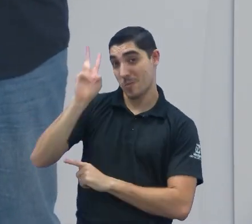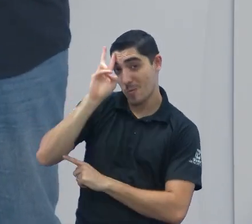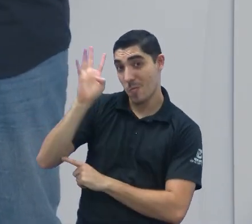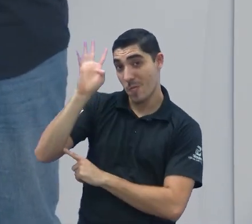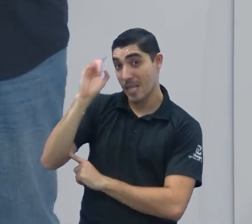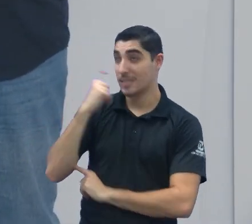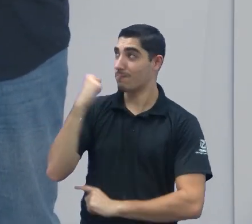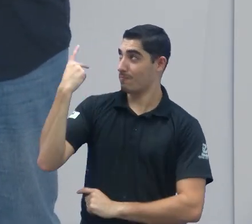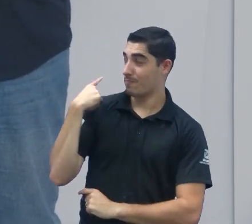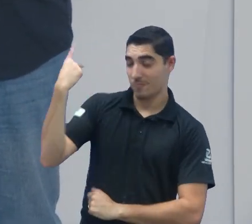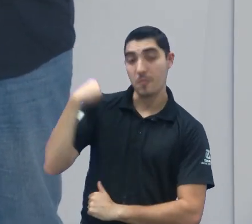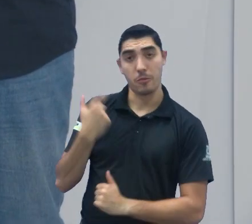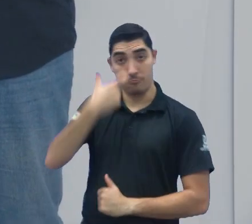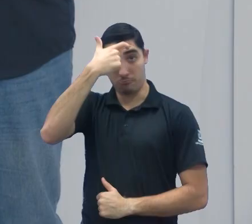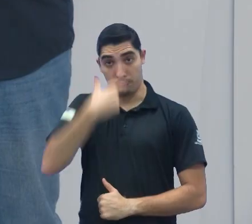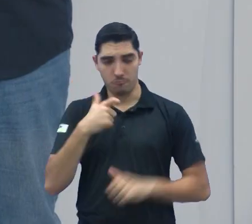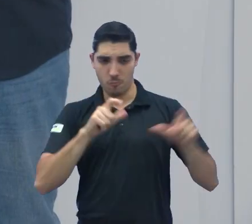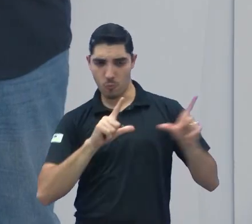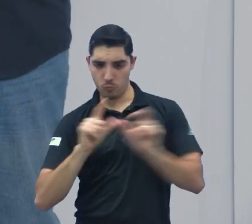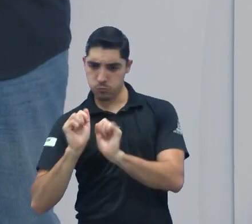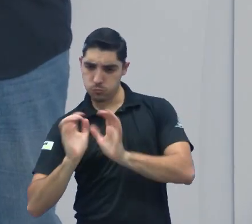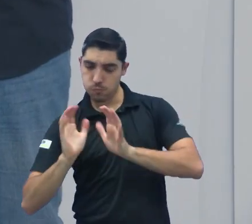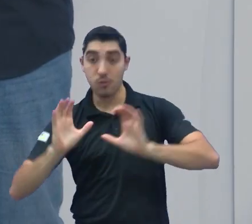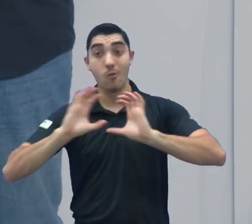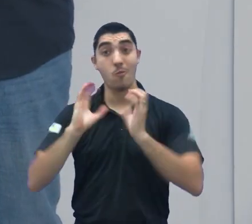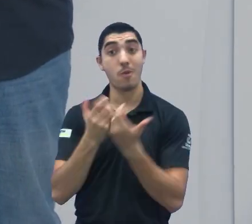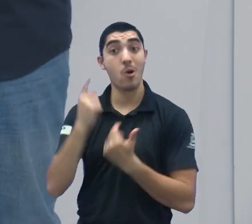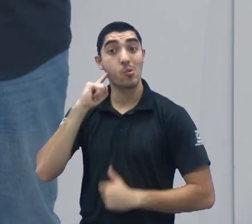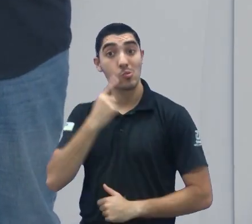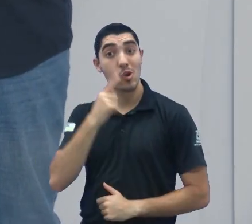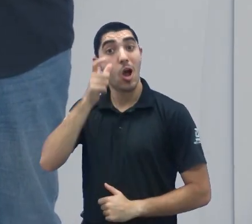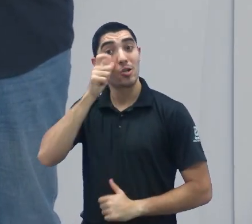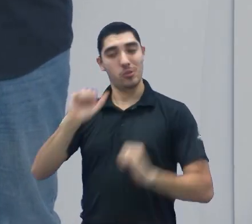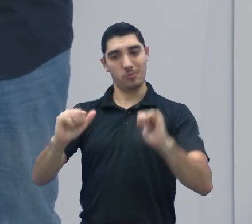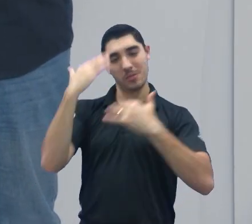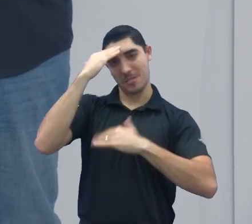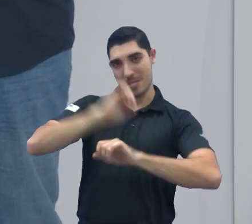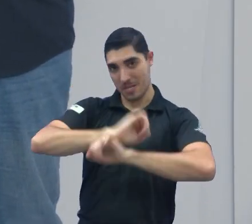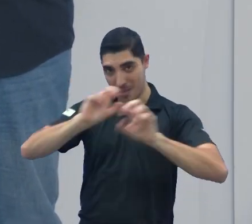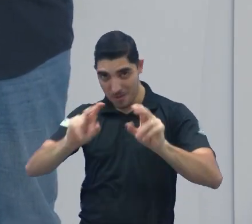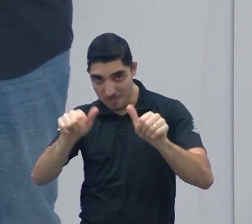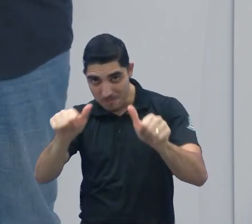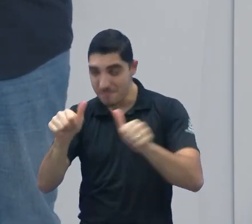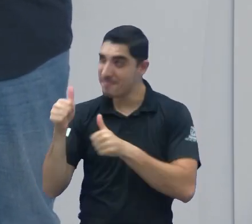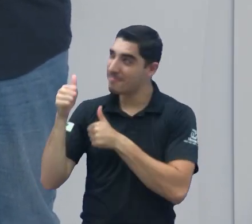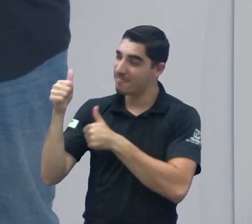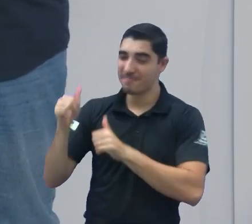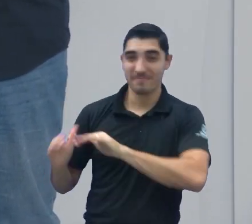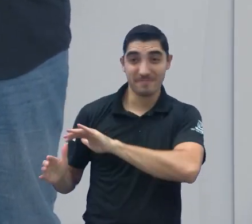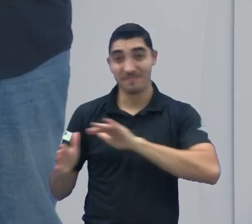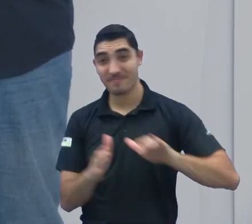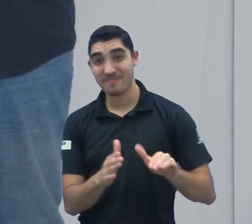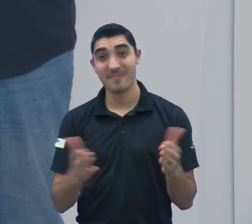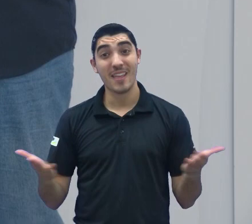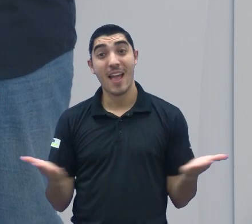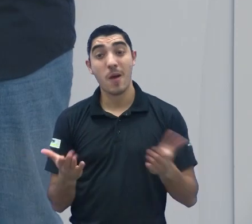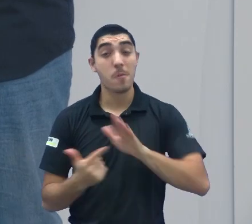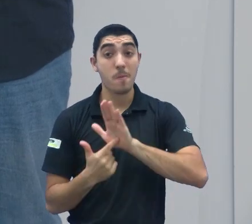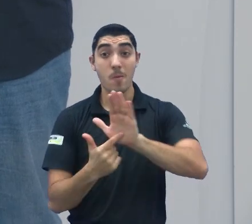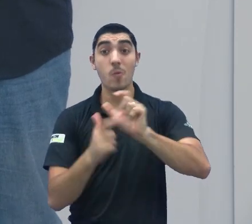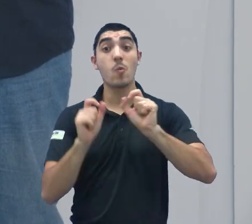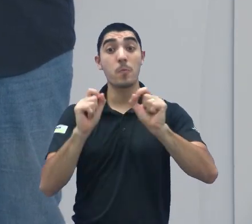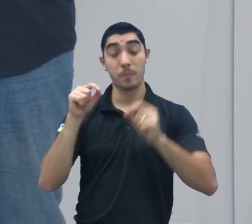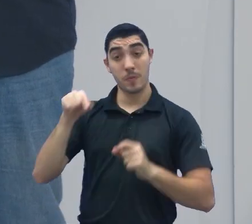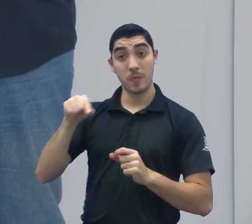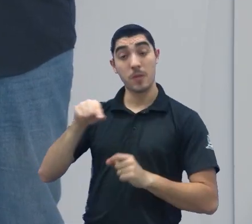sempre leva a informação para a comunidade surda que acompanha o nosso programa, tá certo? E olha só, a gente começa o Hora de hoje falando do São